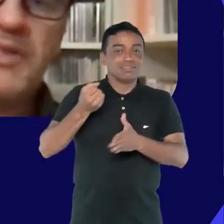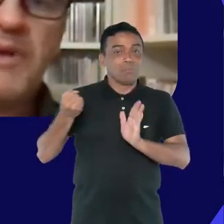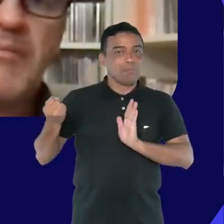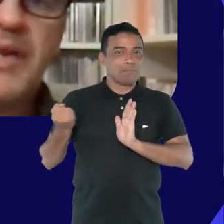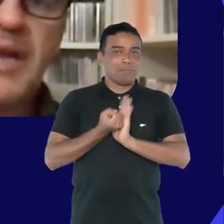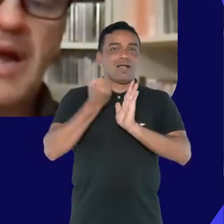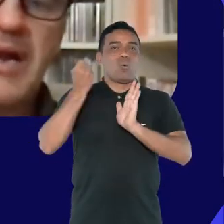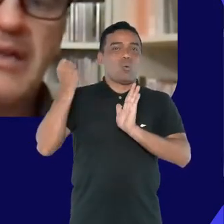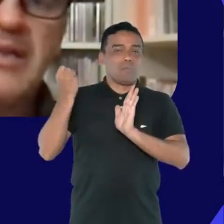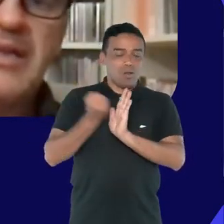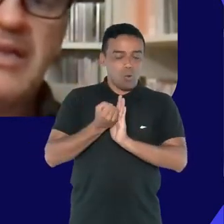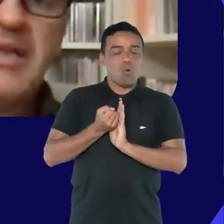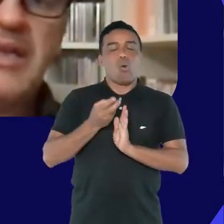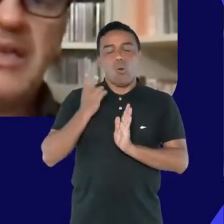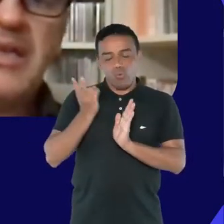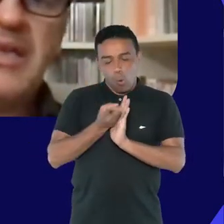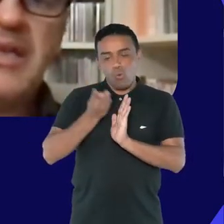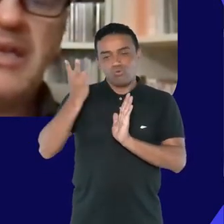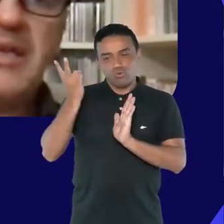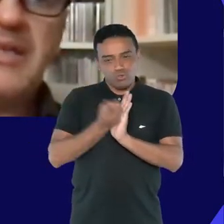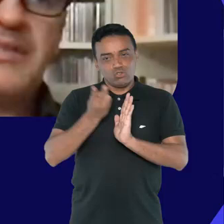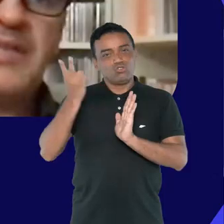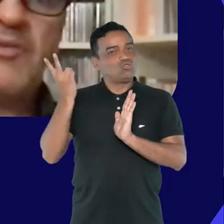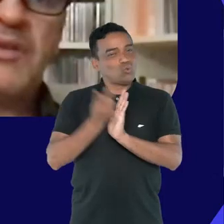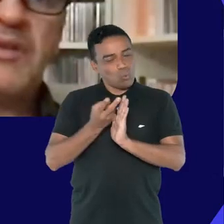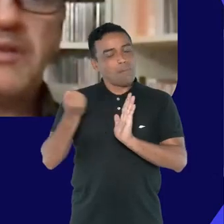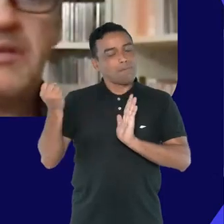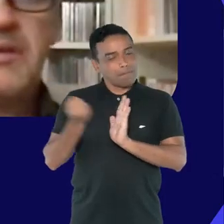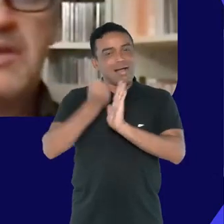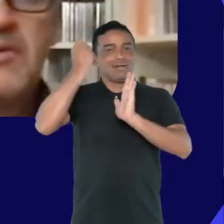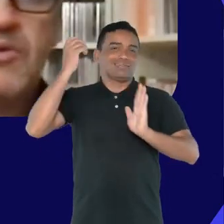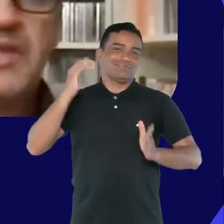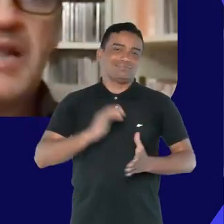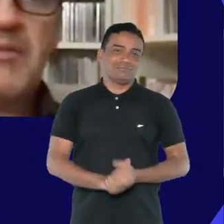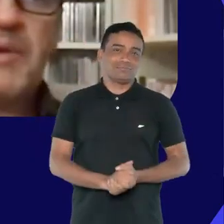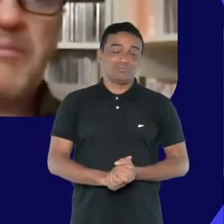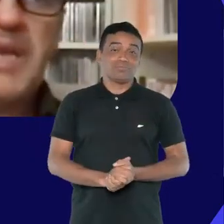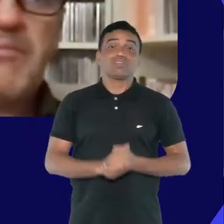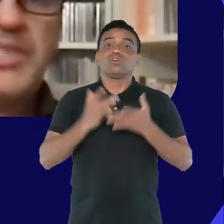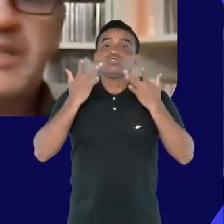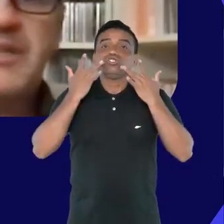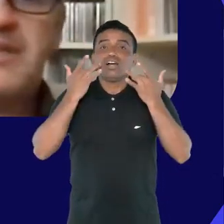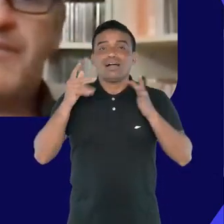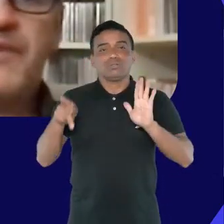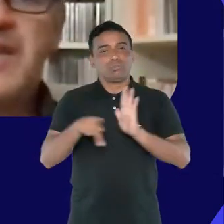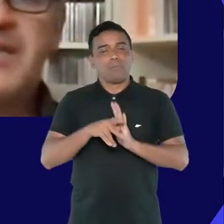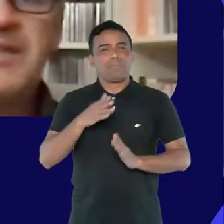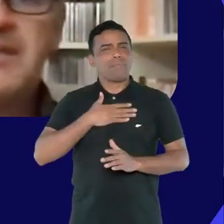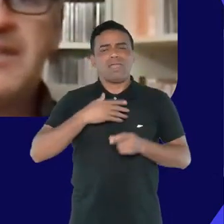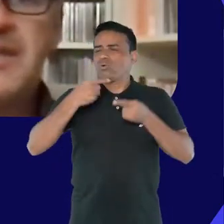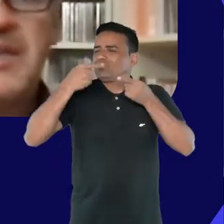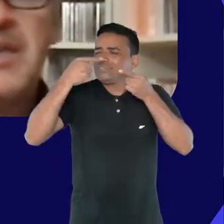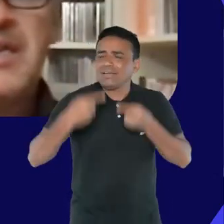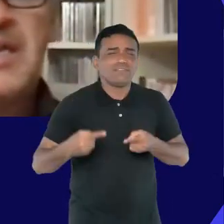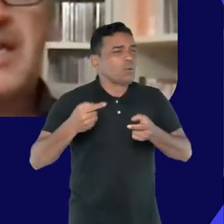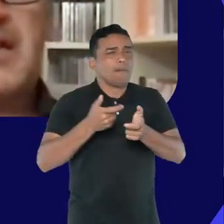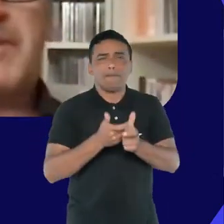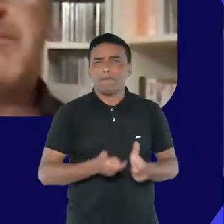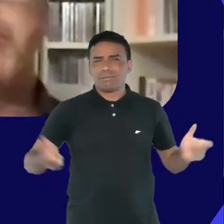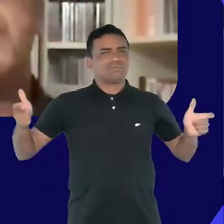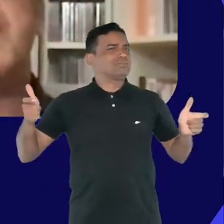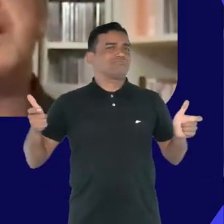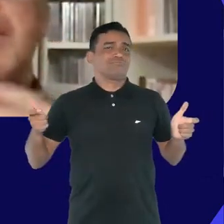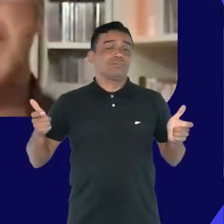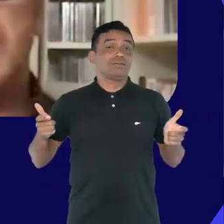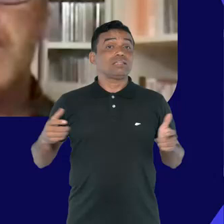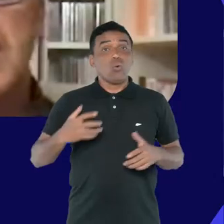marcou e continua a marcar e sinto que o teatro para mim é bastante desafiante e